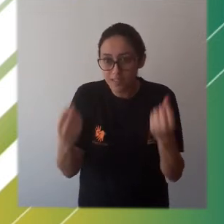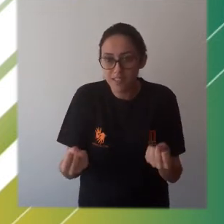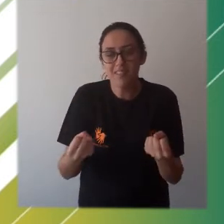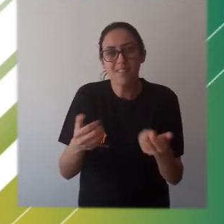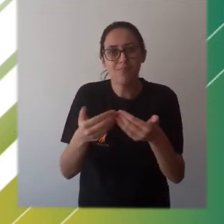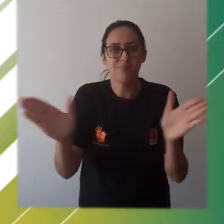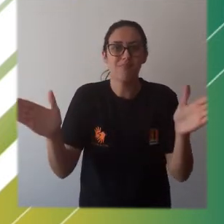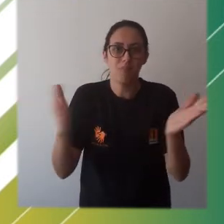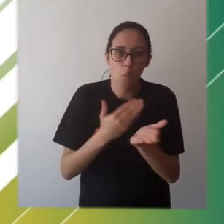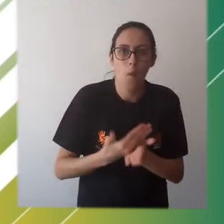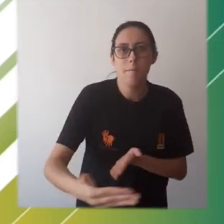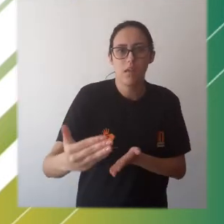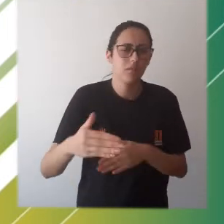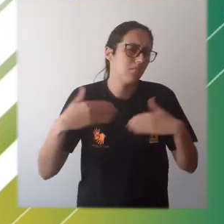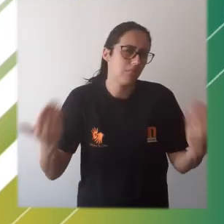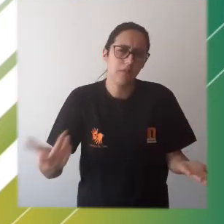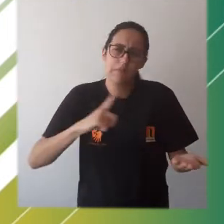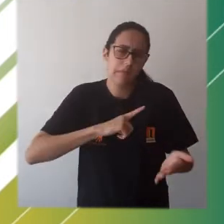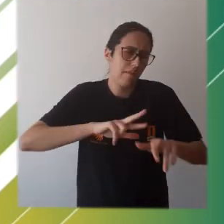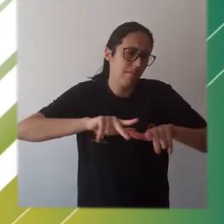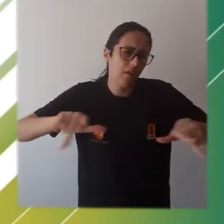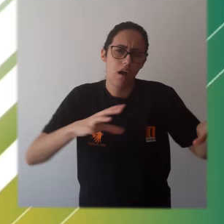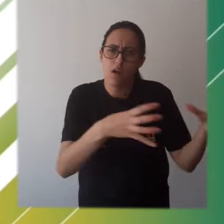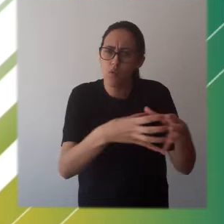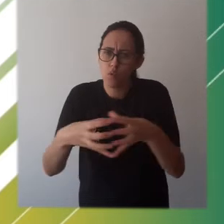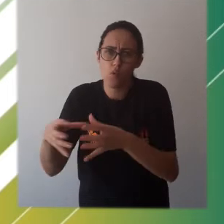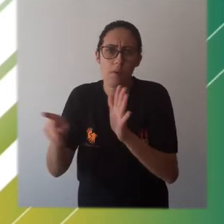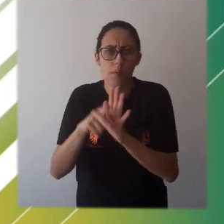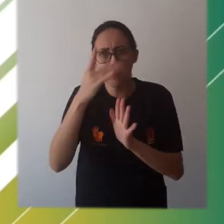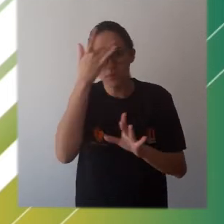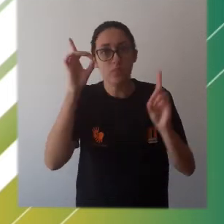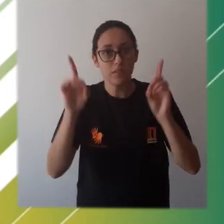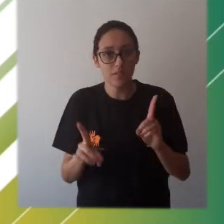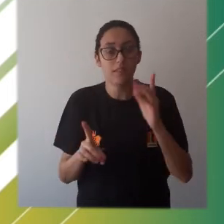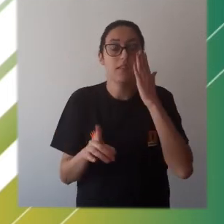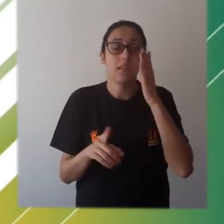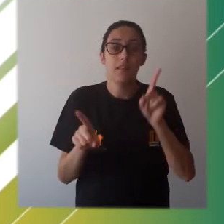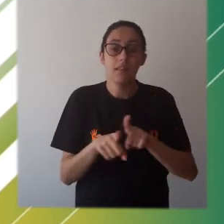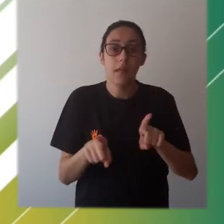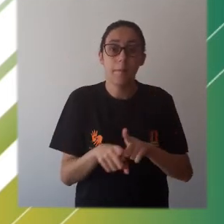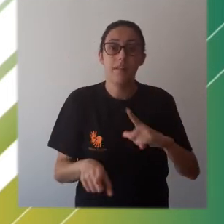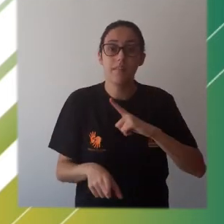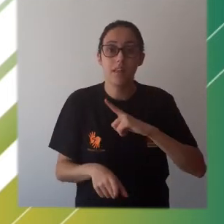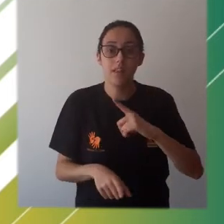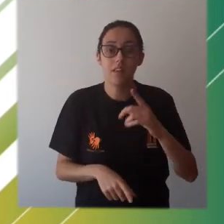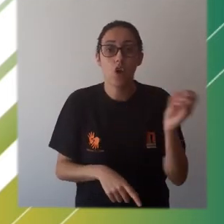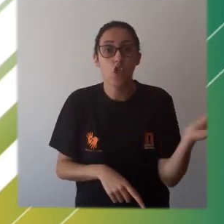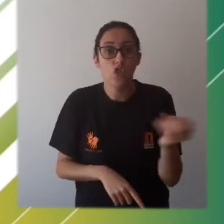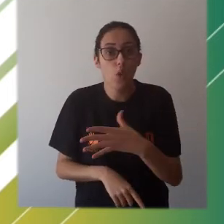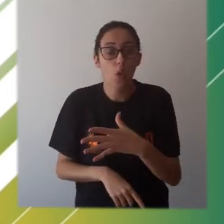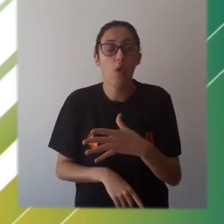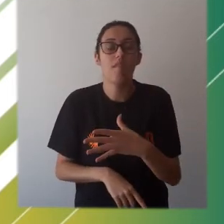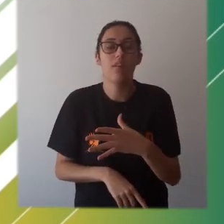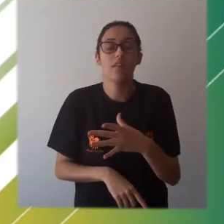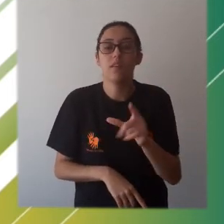esses projetos em atividade. Então, são várias frentes do paradesporto. Também tivemos uma frente nova que foi